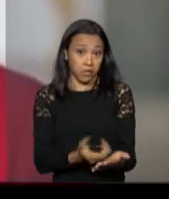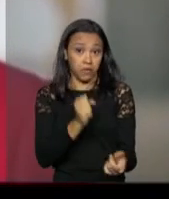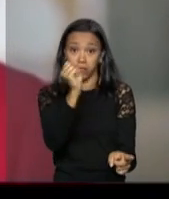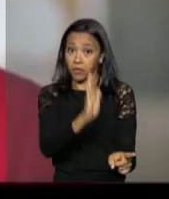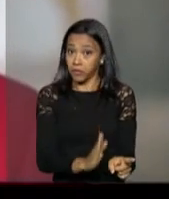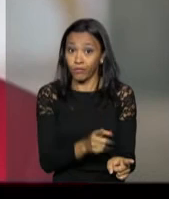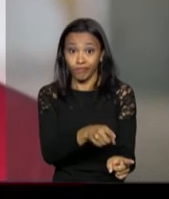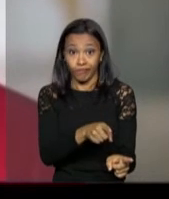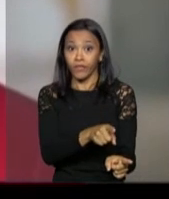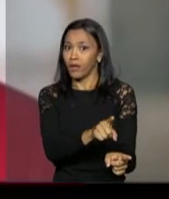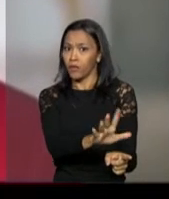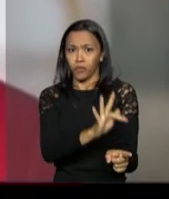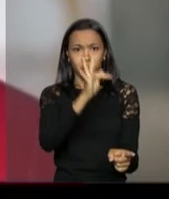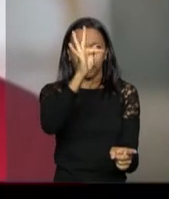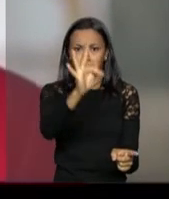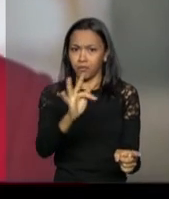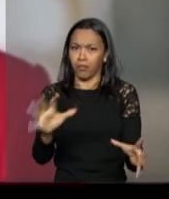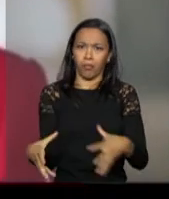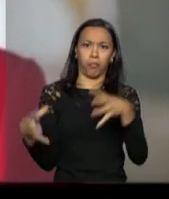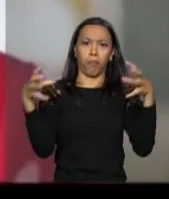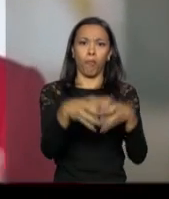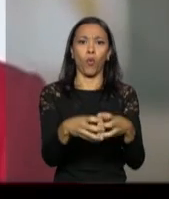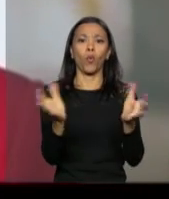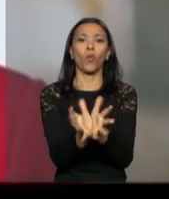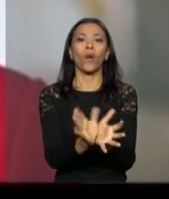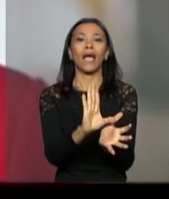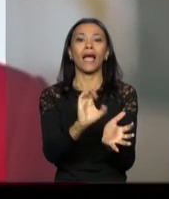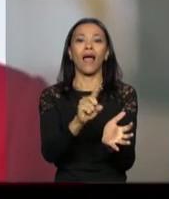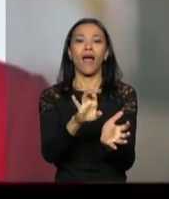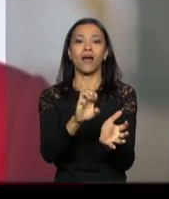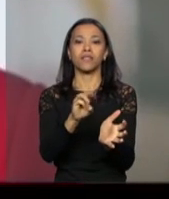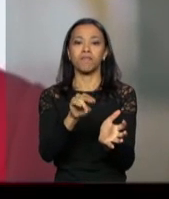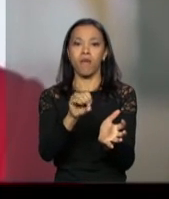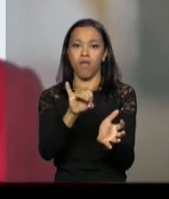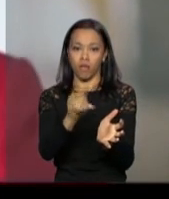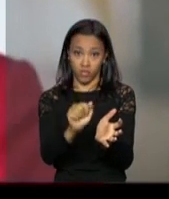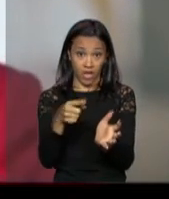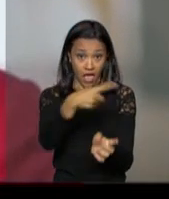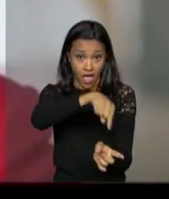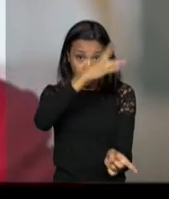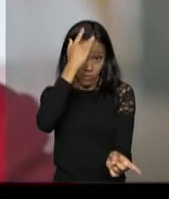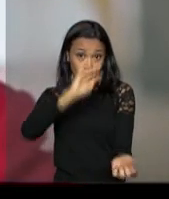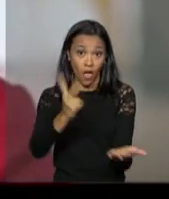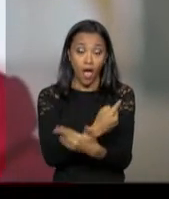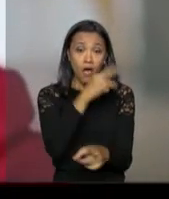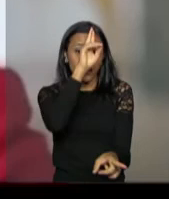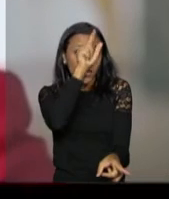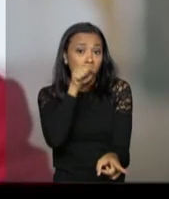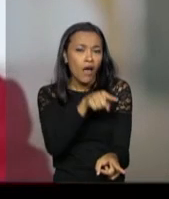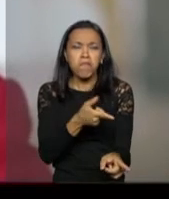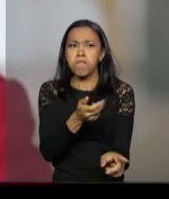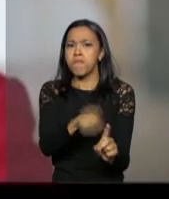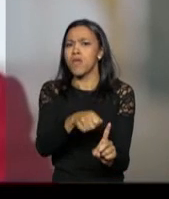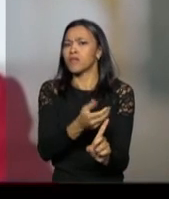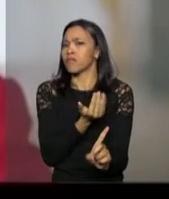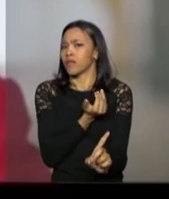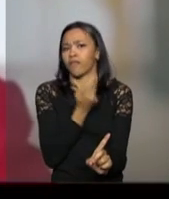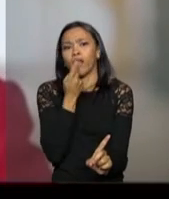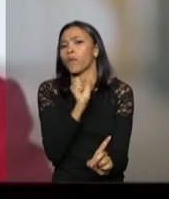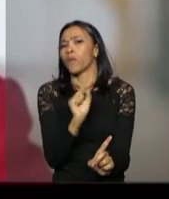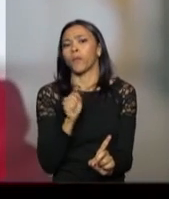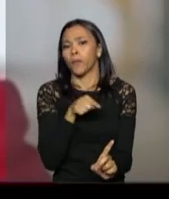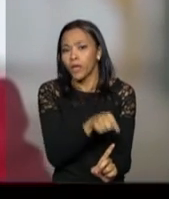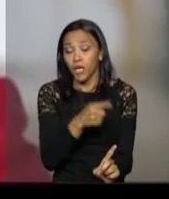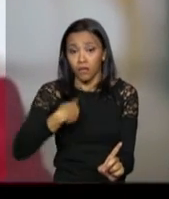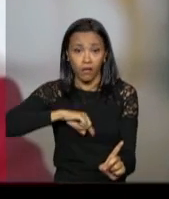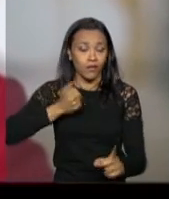Brasil virasse um país de classe média. Estamos vendo como erraram os que diziam meses atrás que não